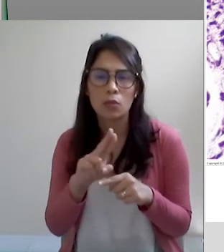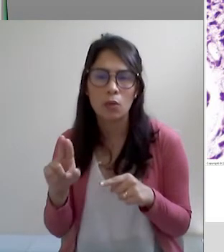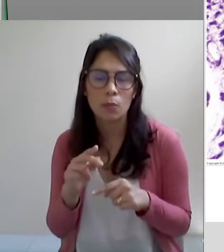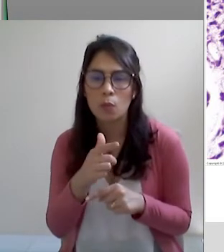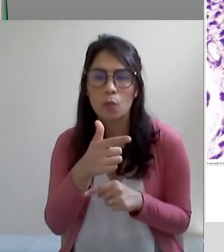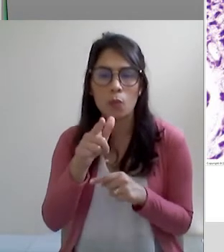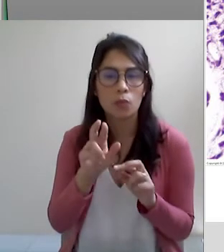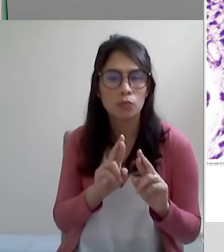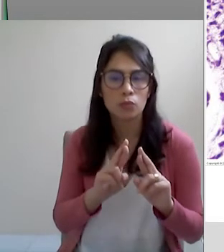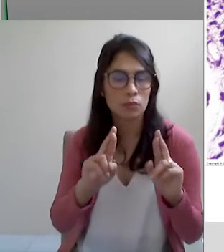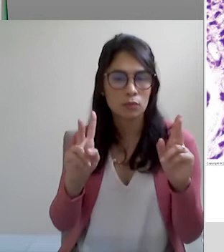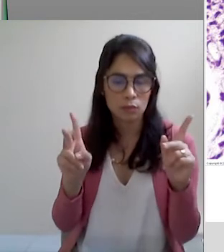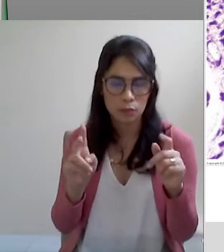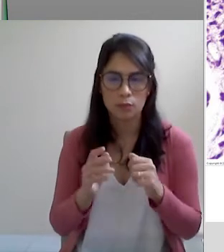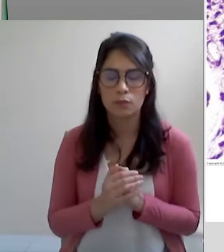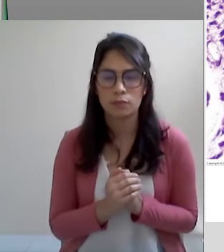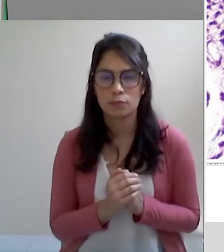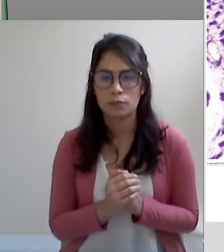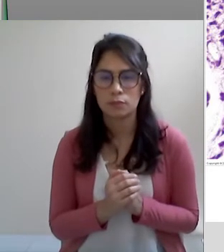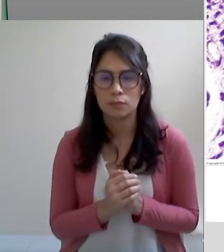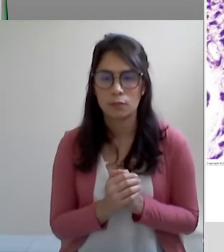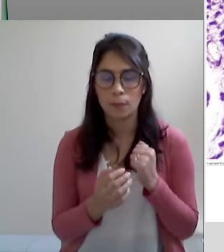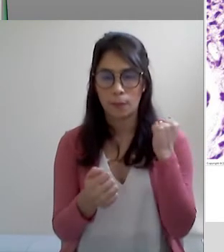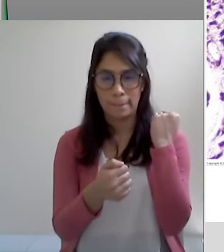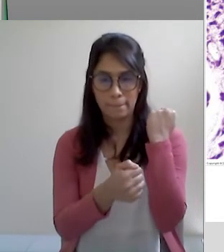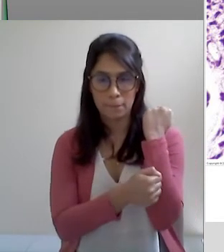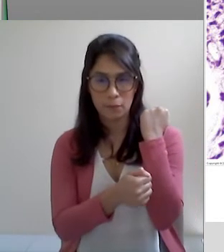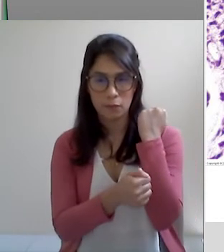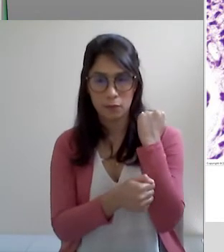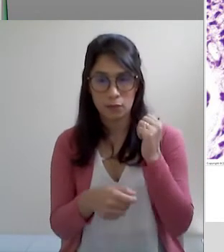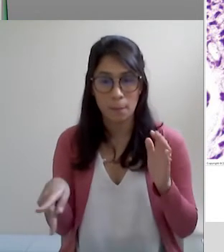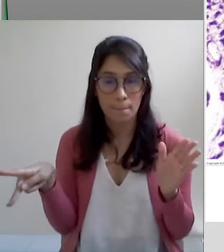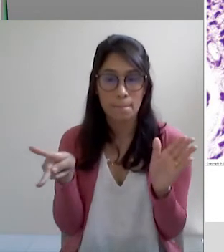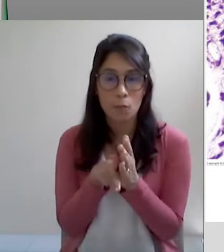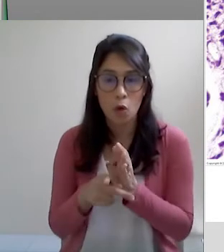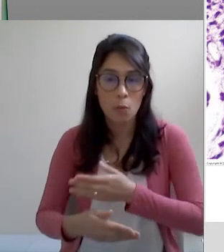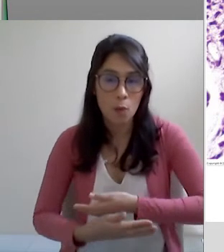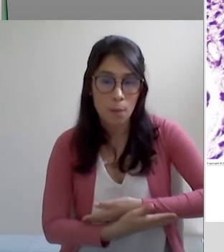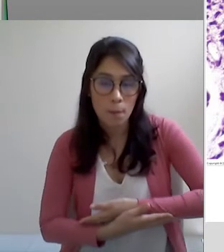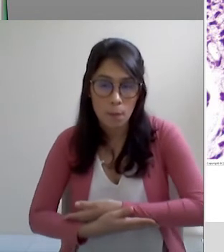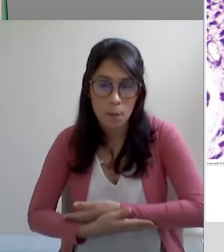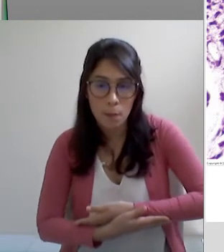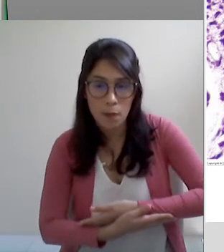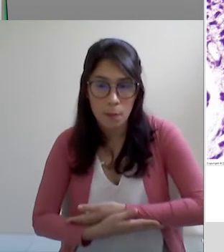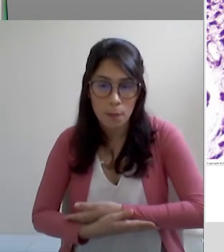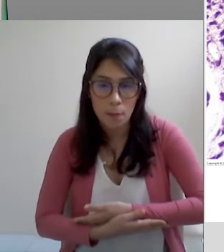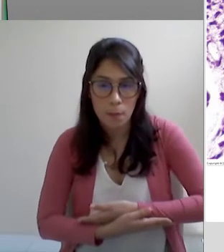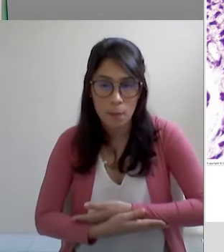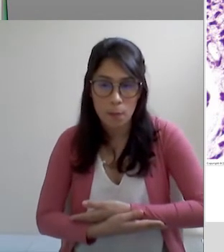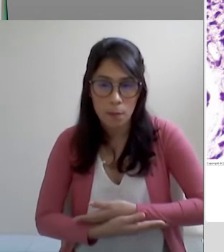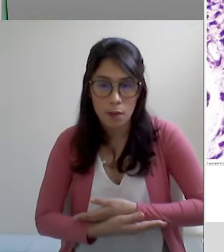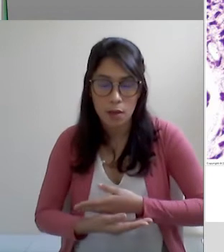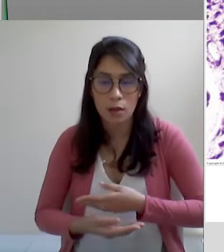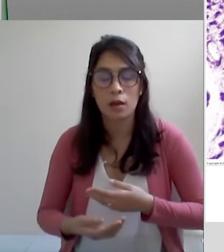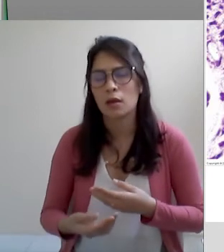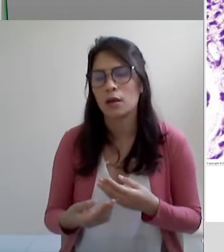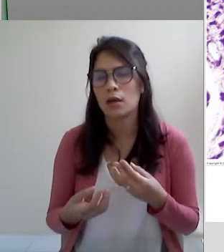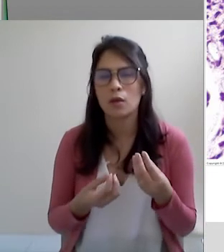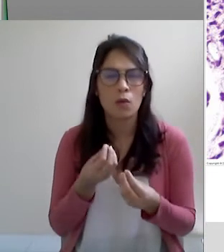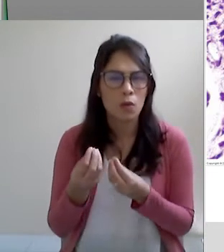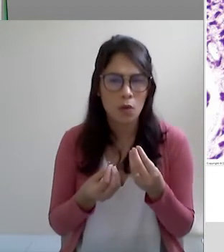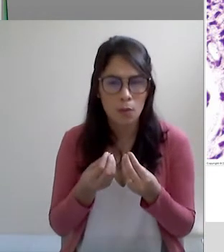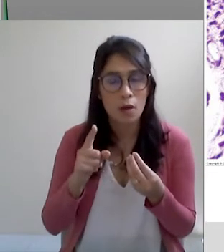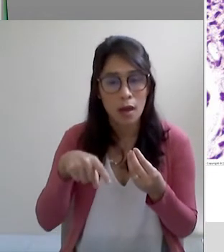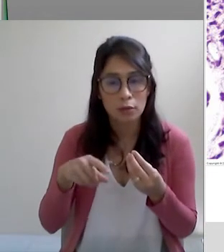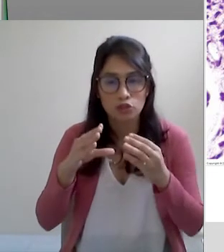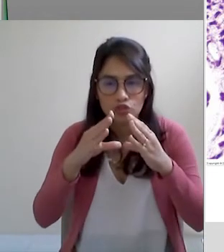A ossificação fetal intramembranosa ocorre em ossos chatos. Osteoblastos